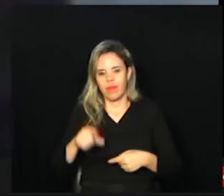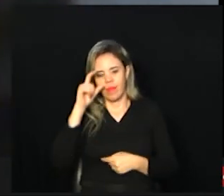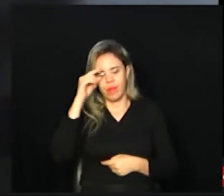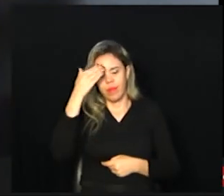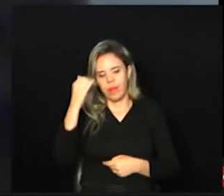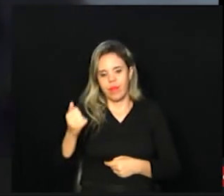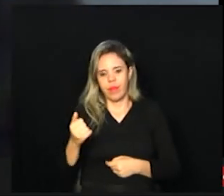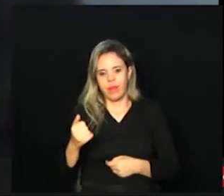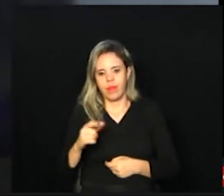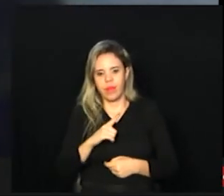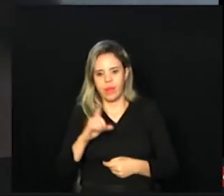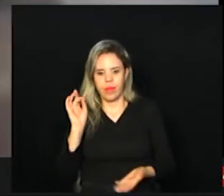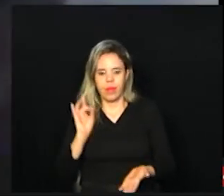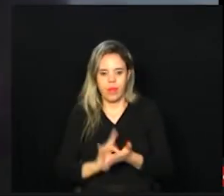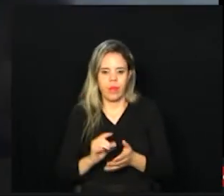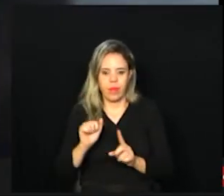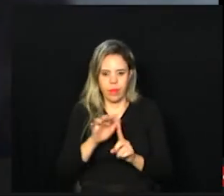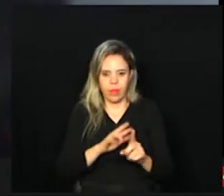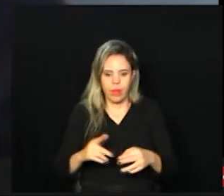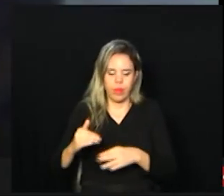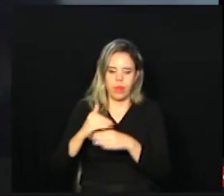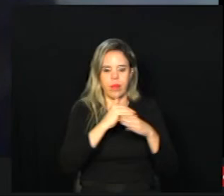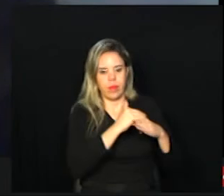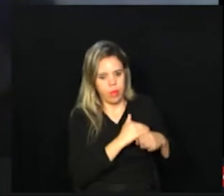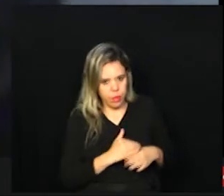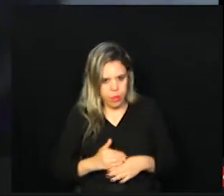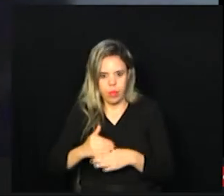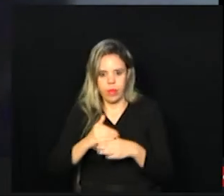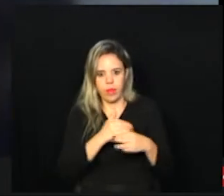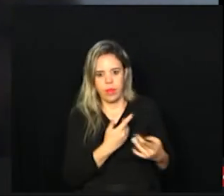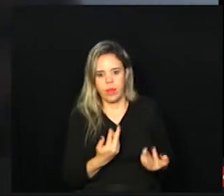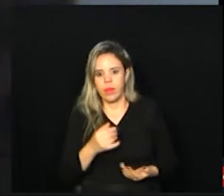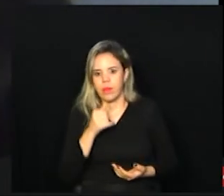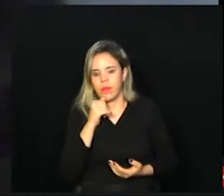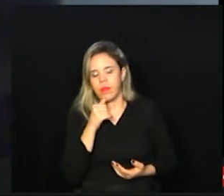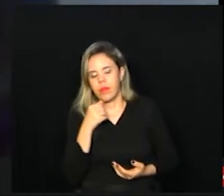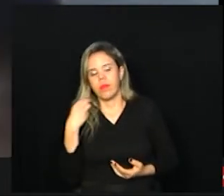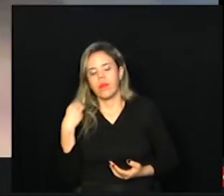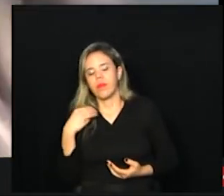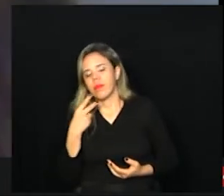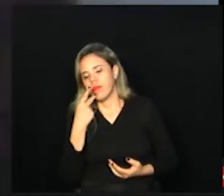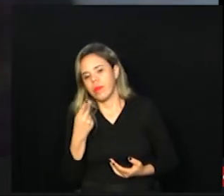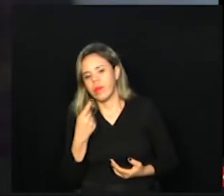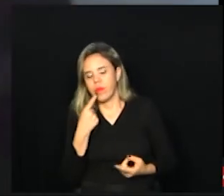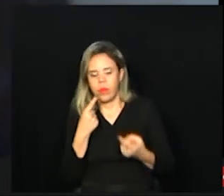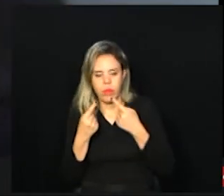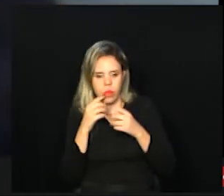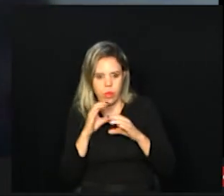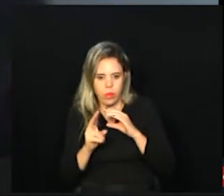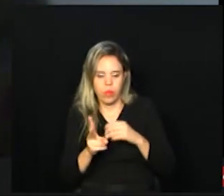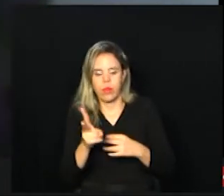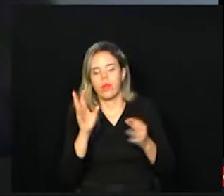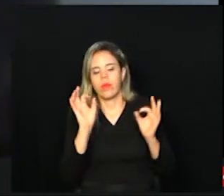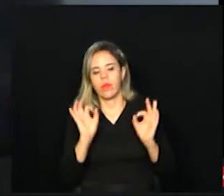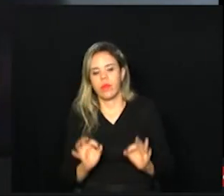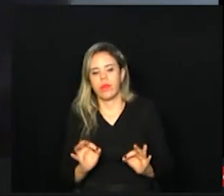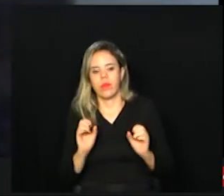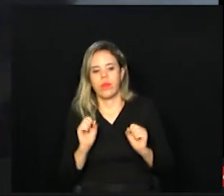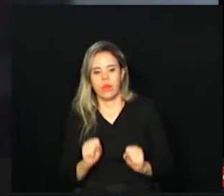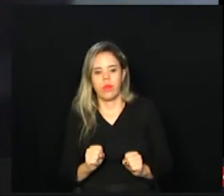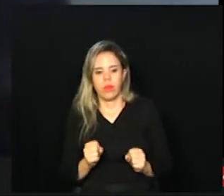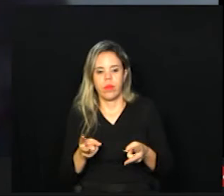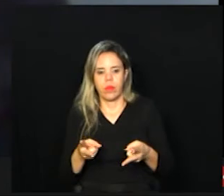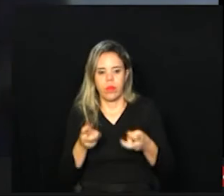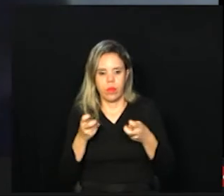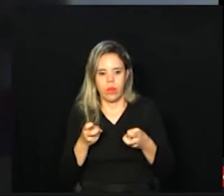gente tivesse uma sociedade igual, onde a gente pudesse, como a Mariana bem colocou, o diálogo permanecesse, onde a gente pudesse olhar